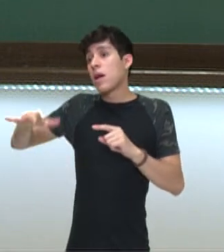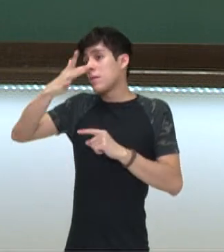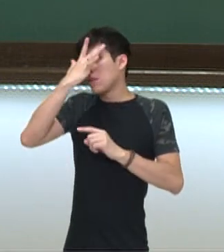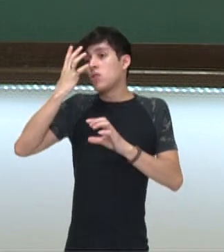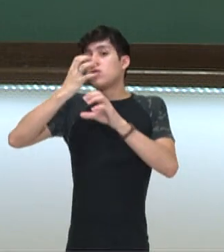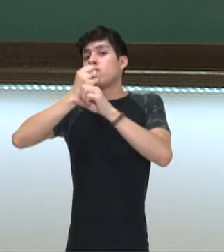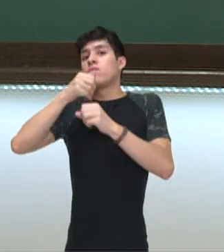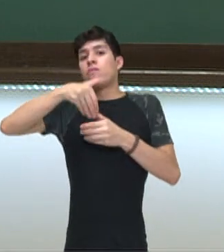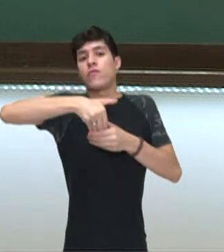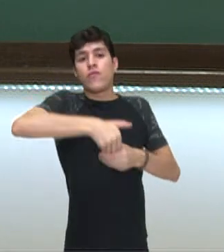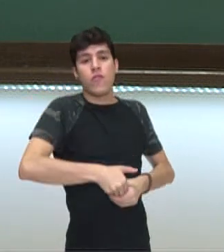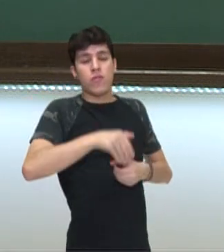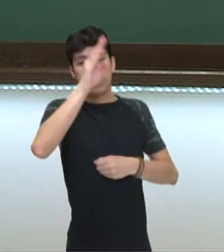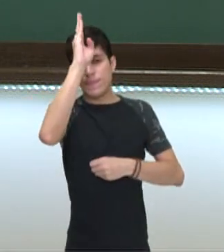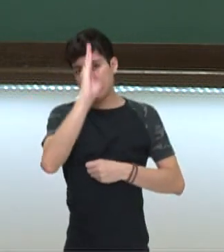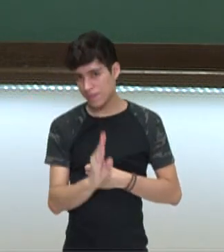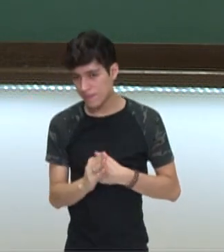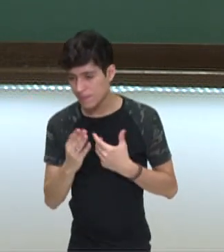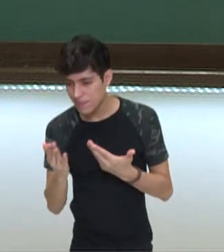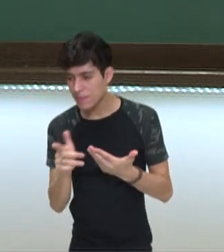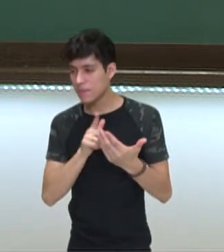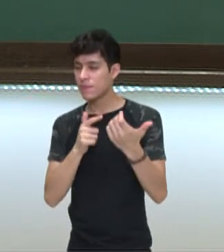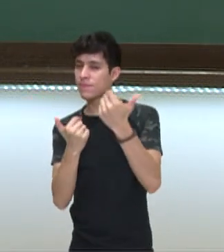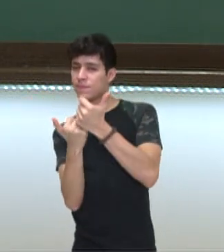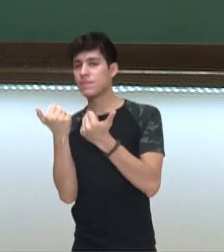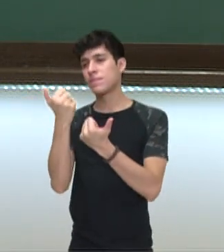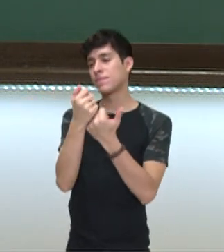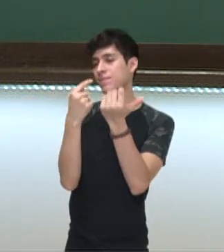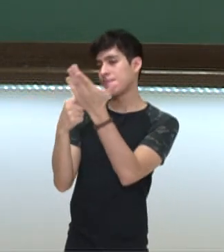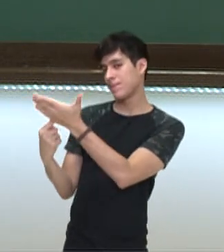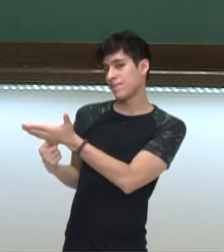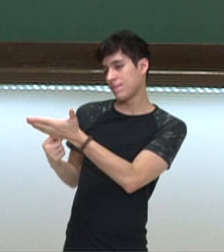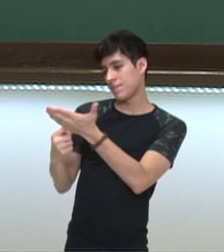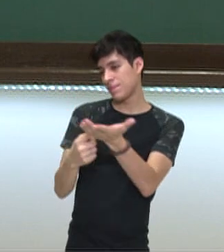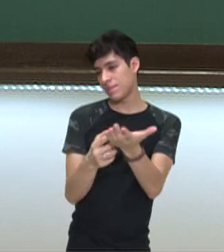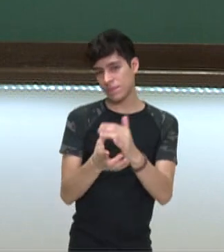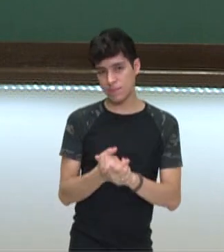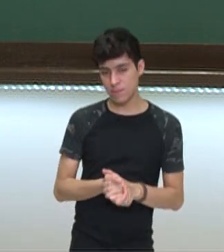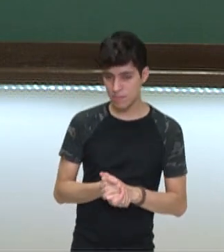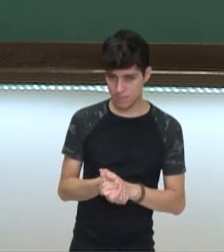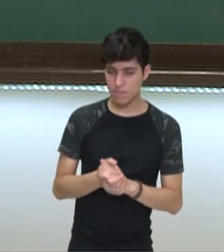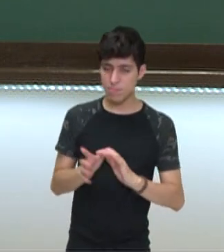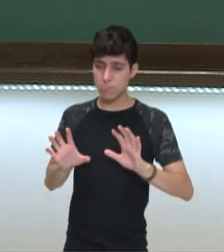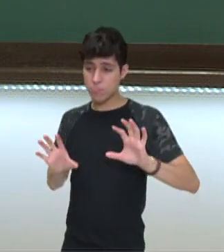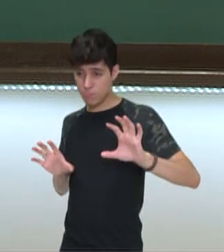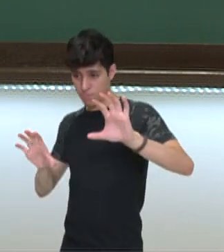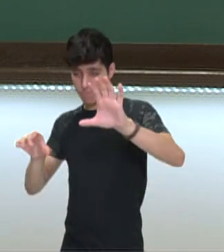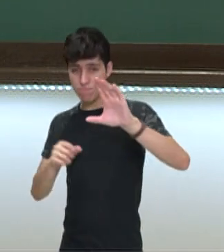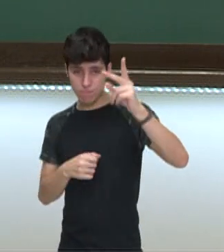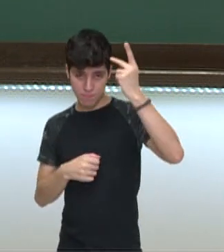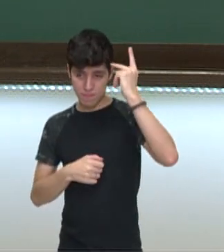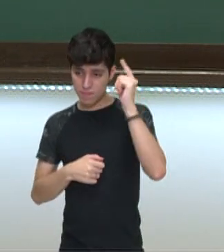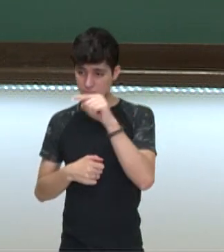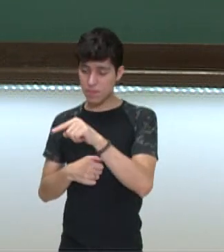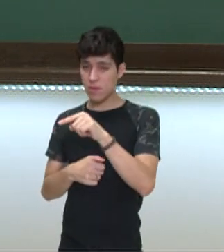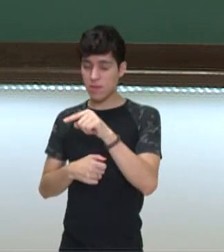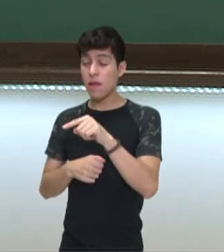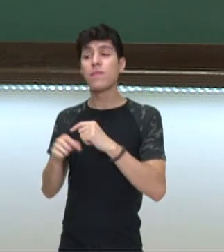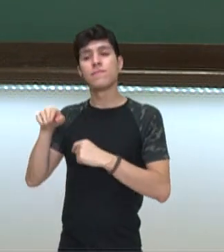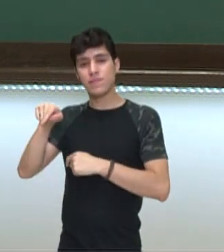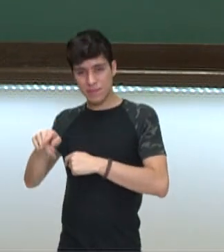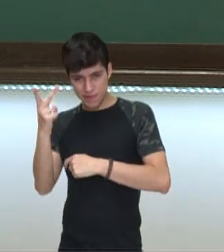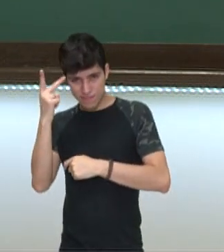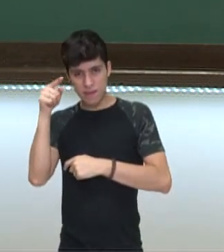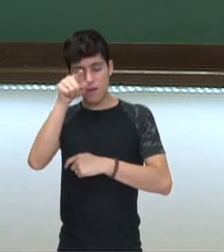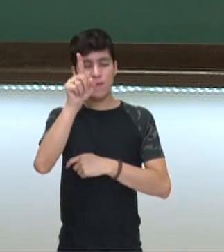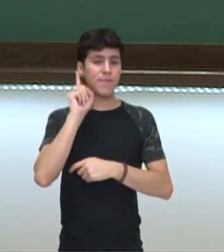eleitoral do Brasil. Então acabava tendo esse acordo entre o pessoal de São Paulo e o pessoal de Minas Gerais.